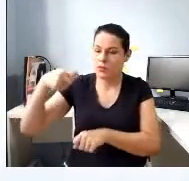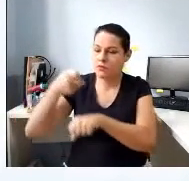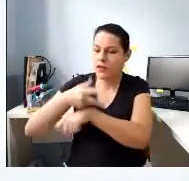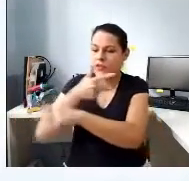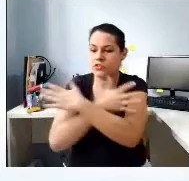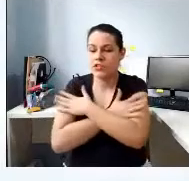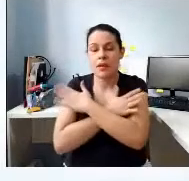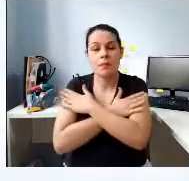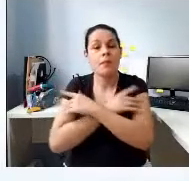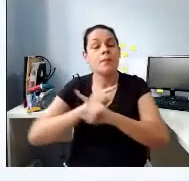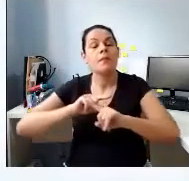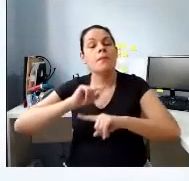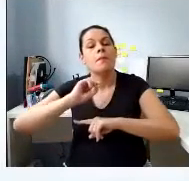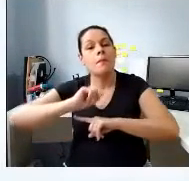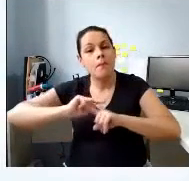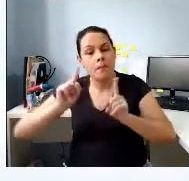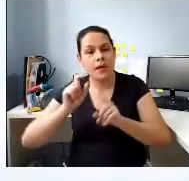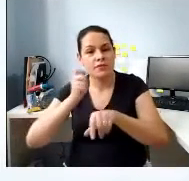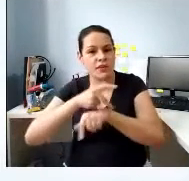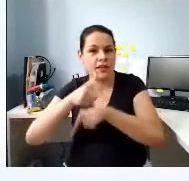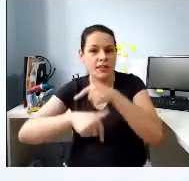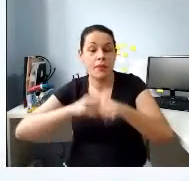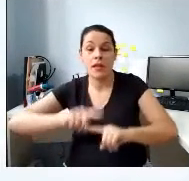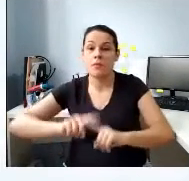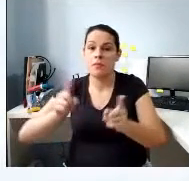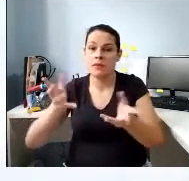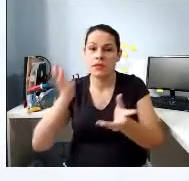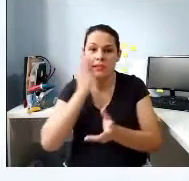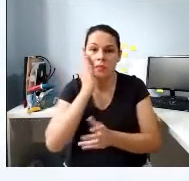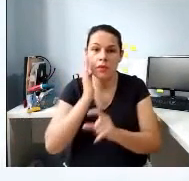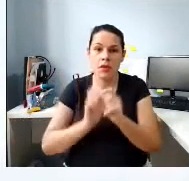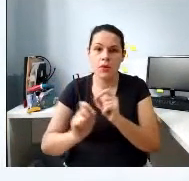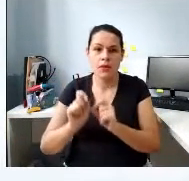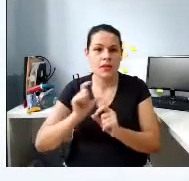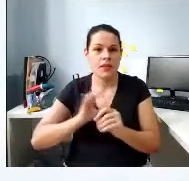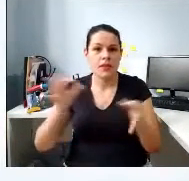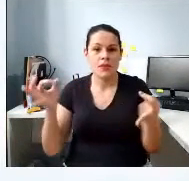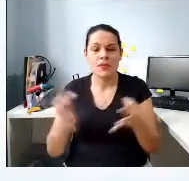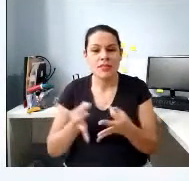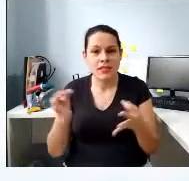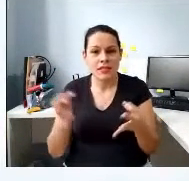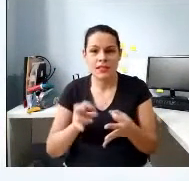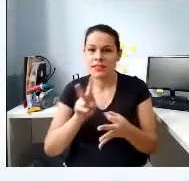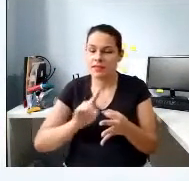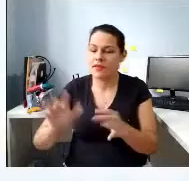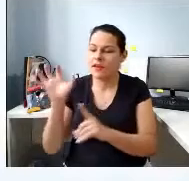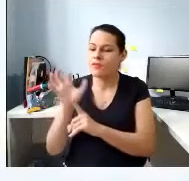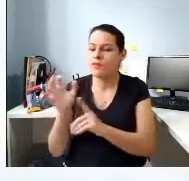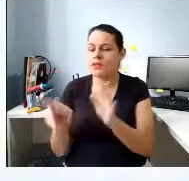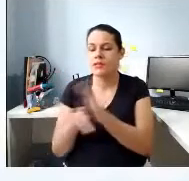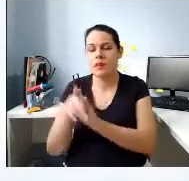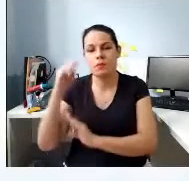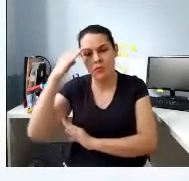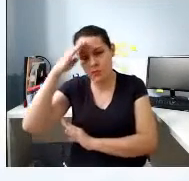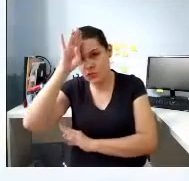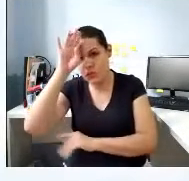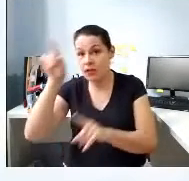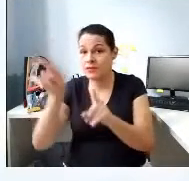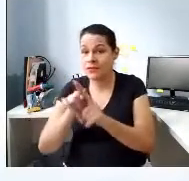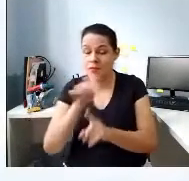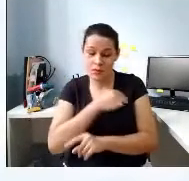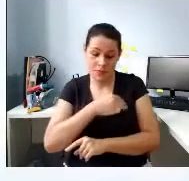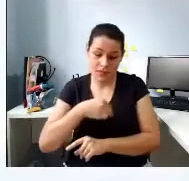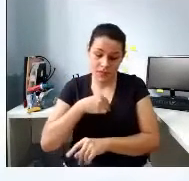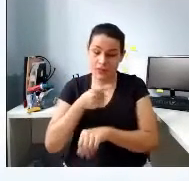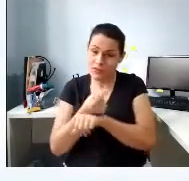que eu quero falar para vocês? Isso aqui vai, com certeza, impactar Bolsonaro, impactar o ministro da Economia